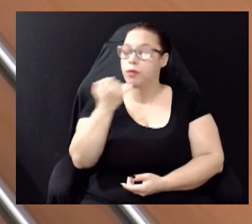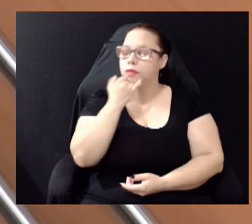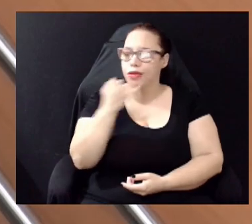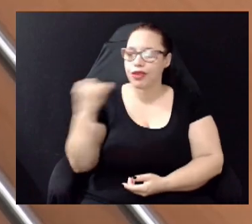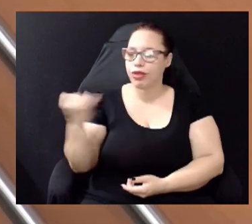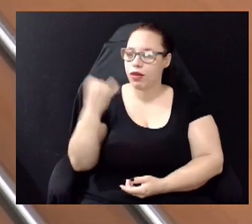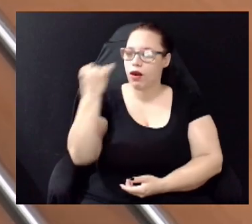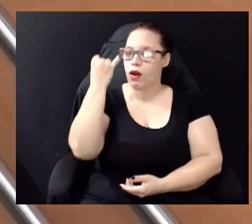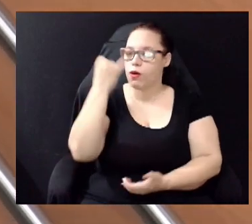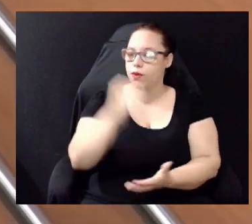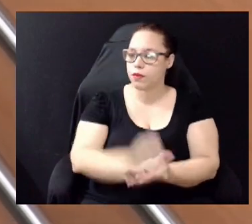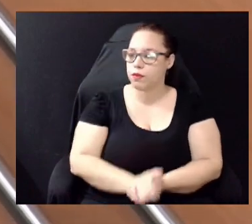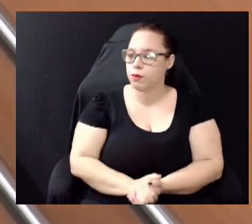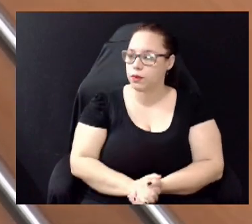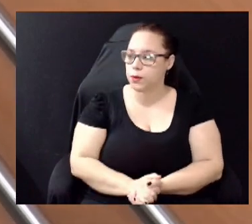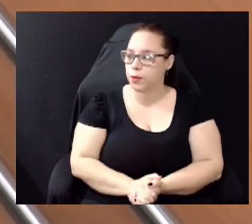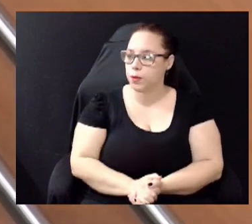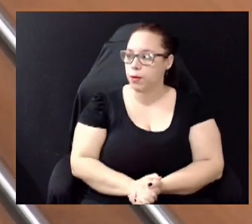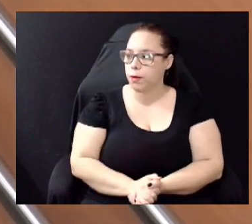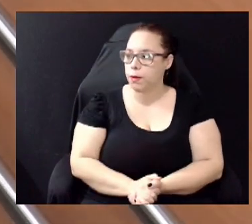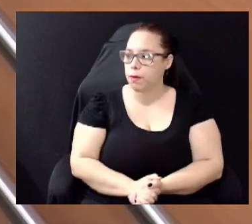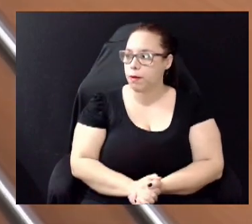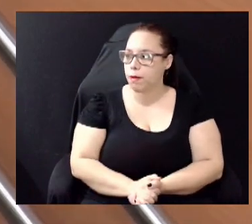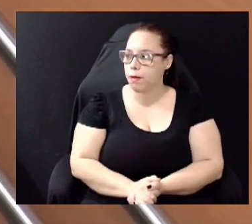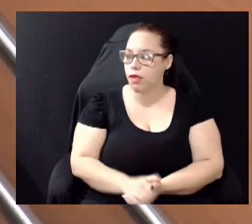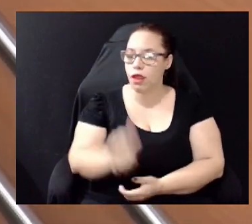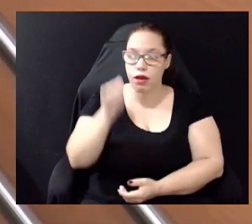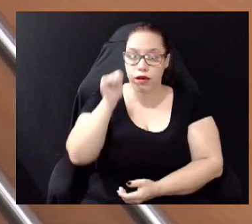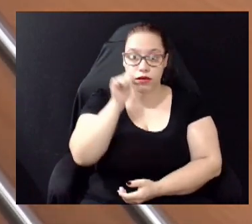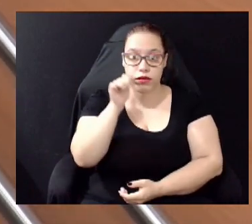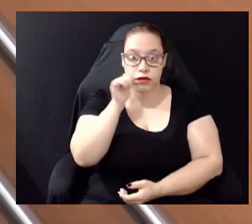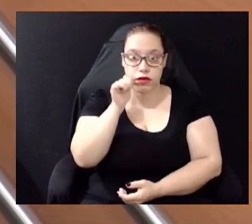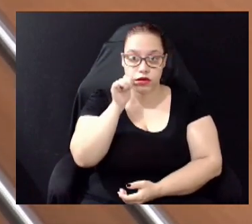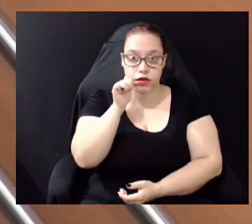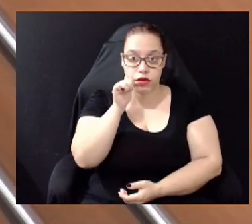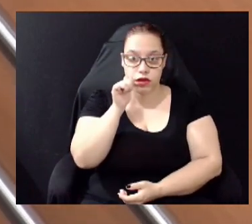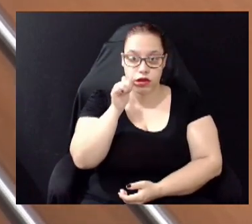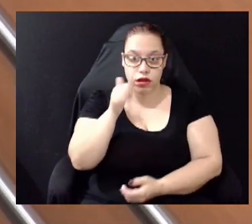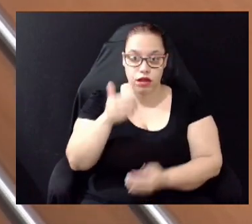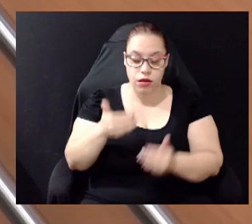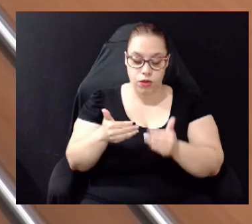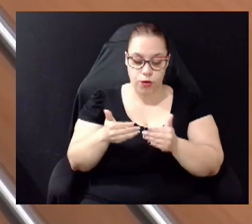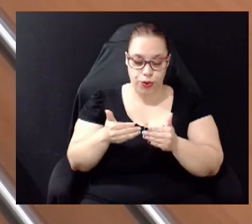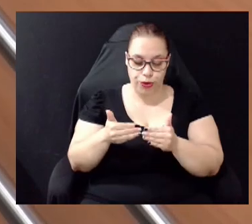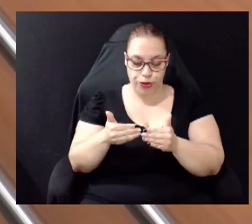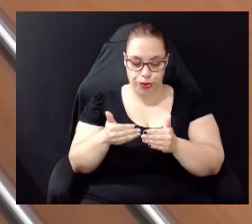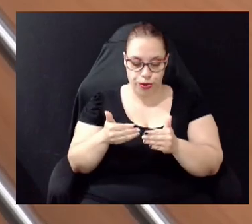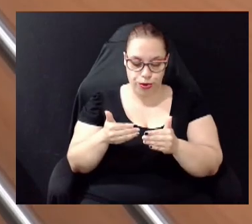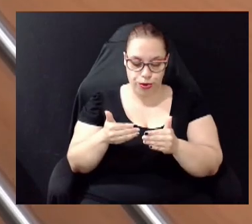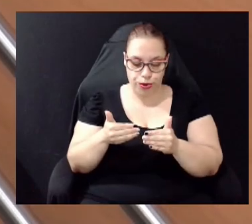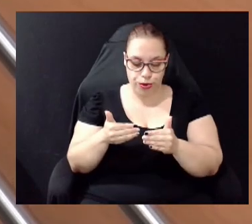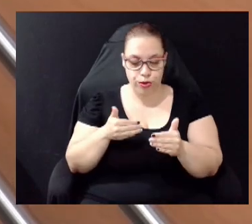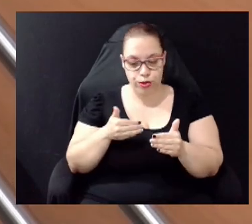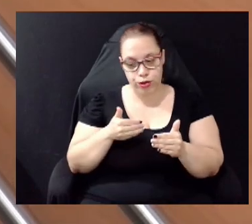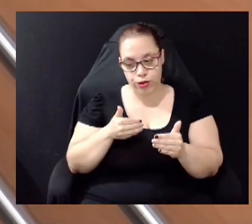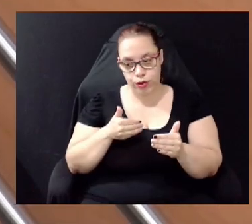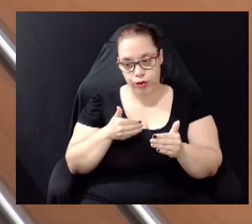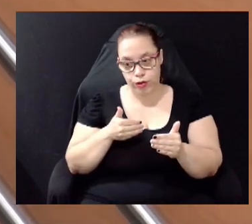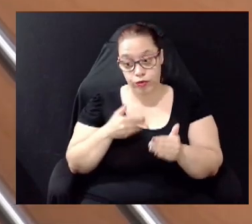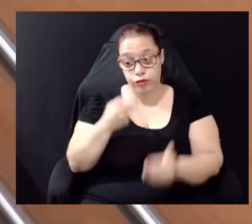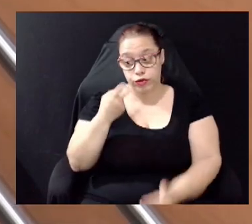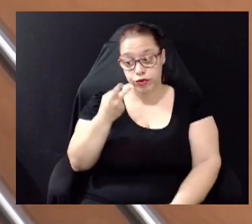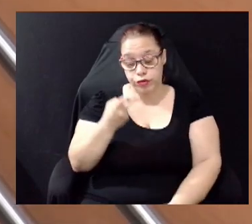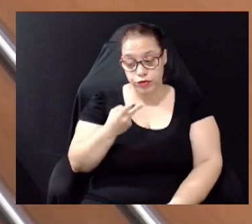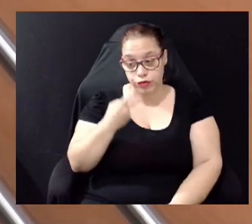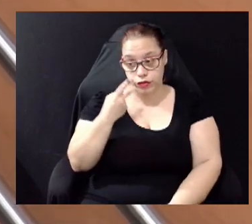que as mulheres geralmente vão ser o termômetro da sociedade. Seja quando a gente está falando em frontes